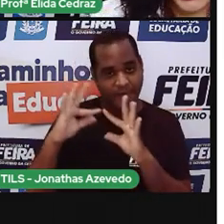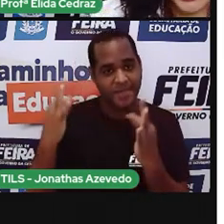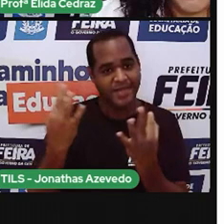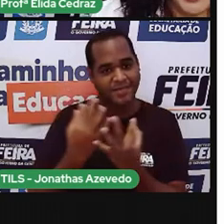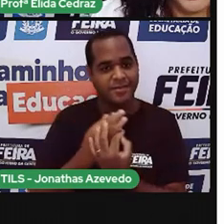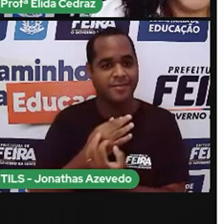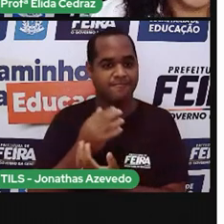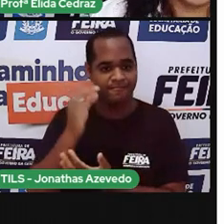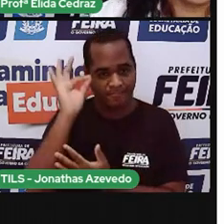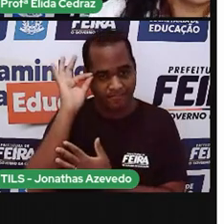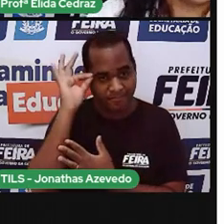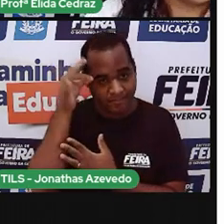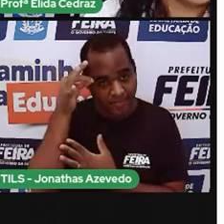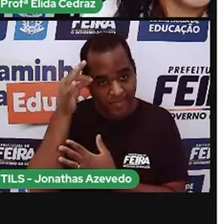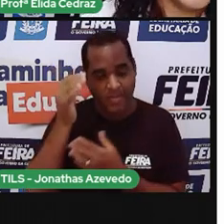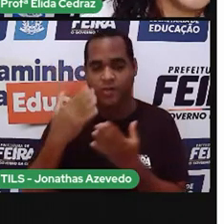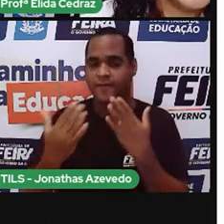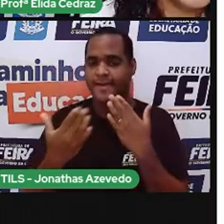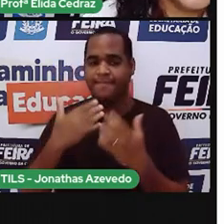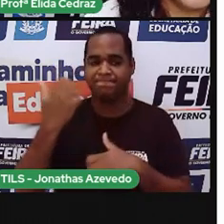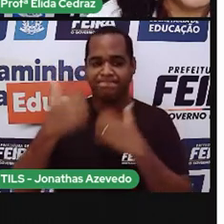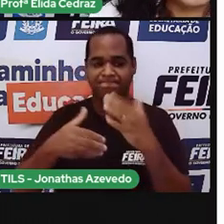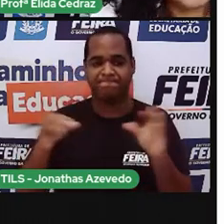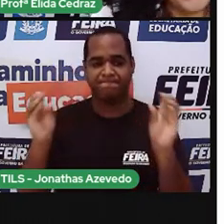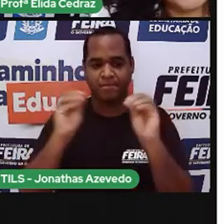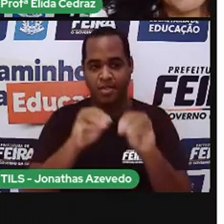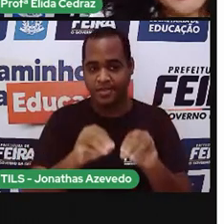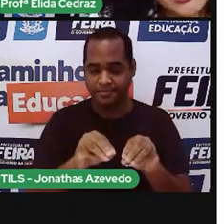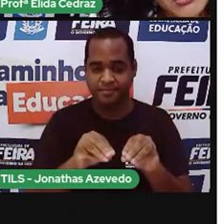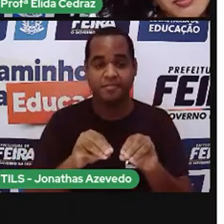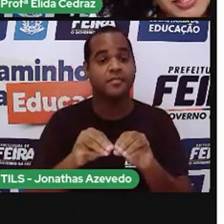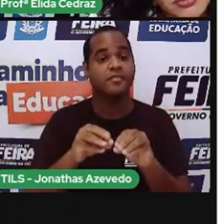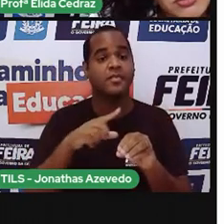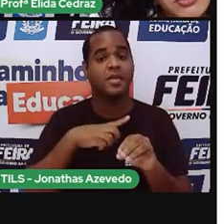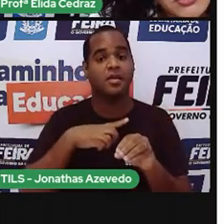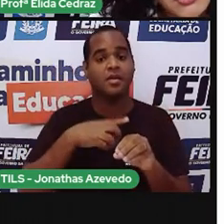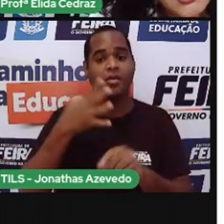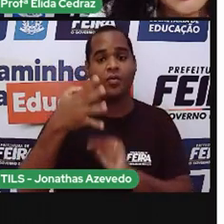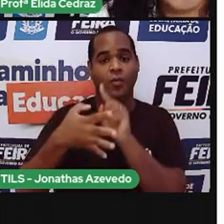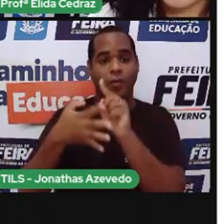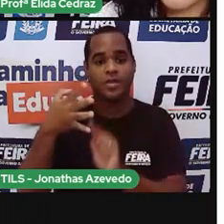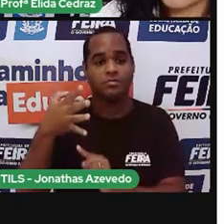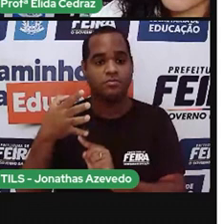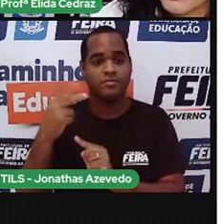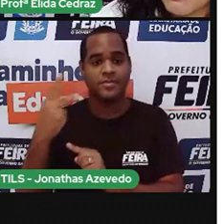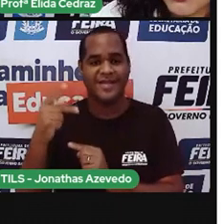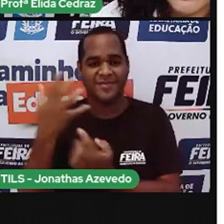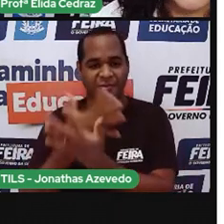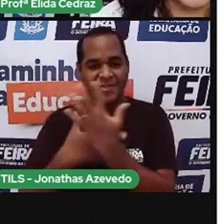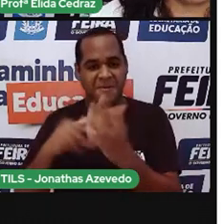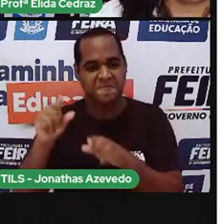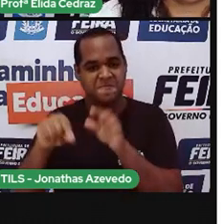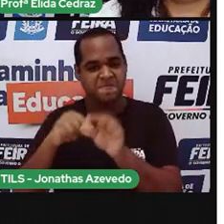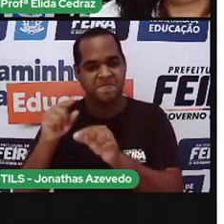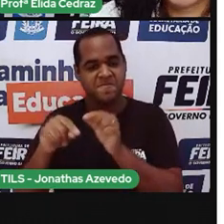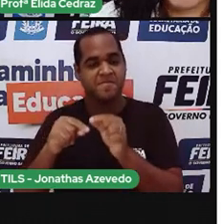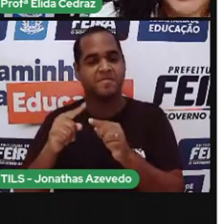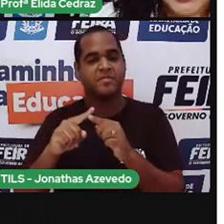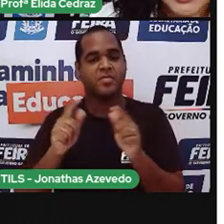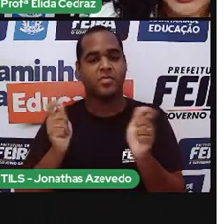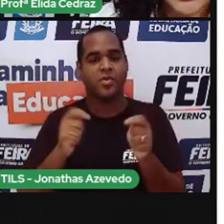e resistir de Amar E aí tem os quatro instrumentos na nossa música